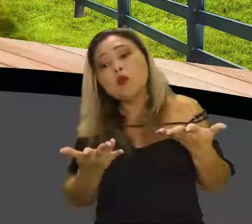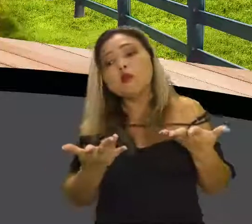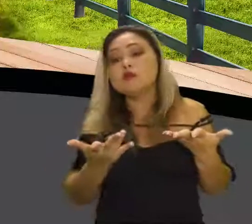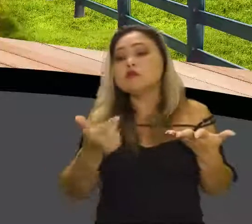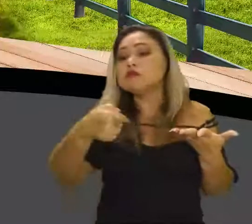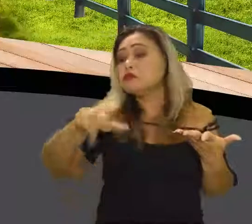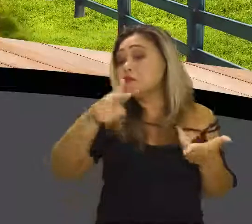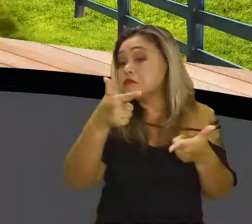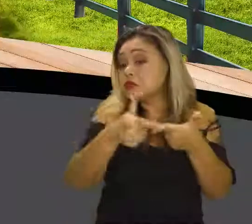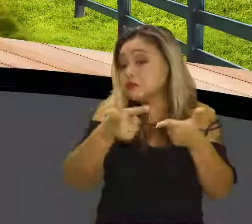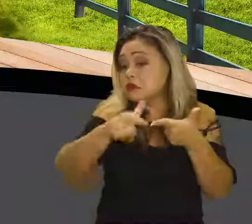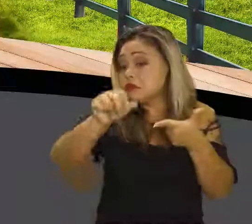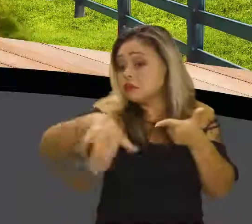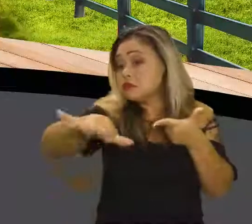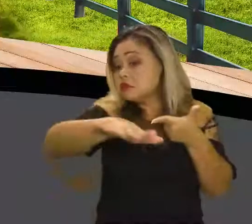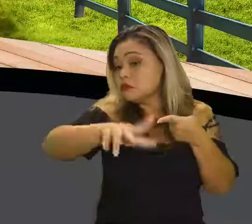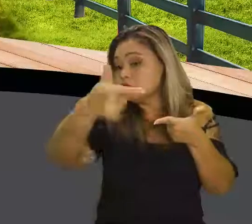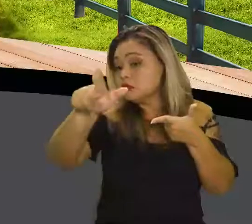sua criação, que você